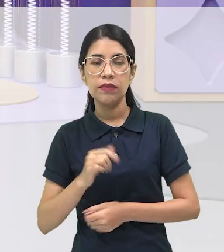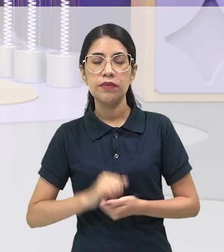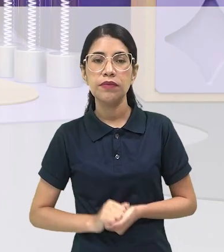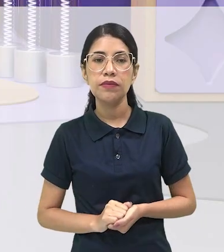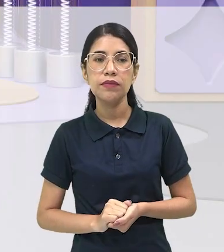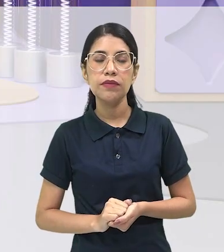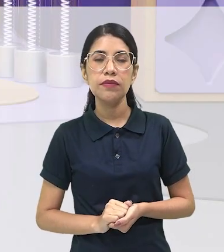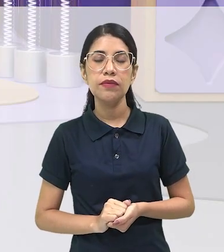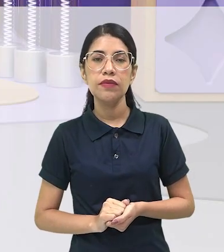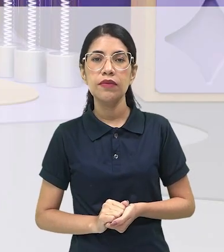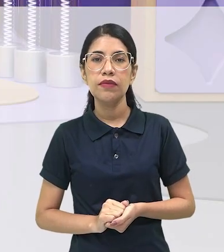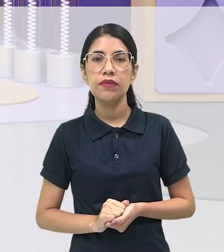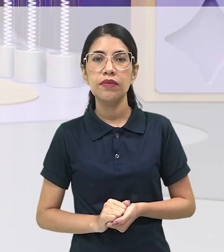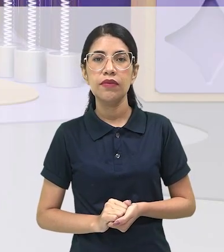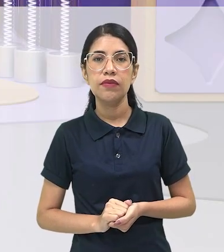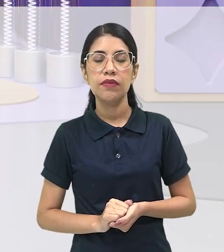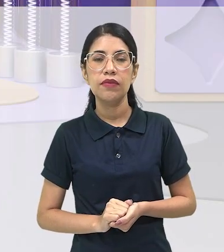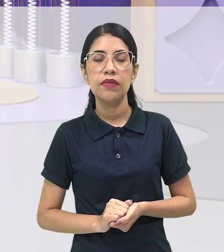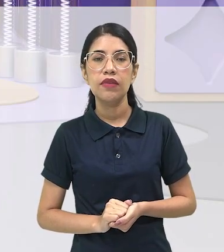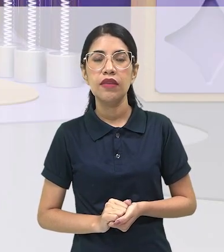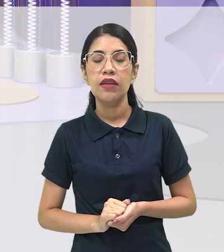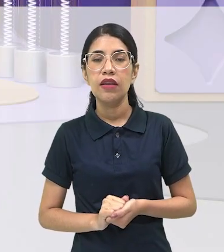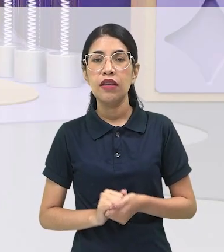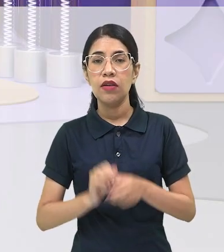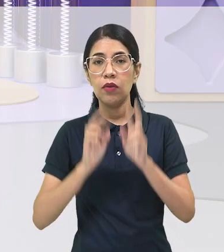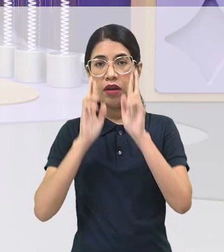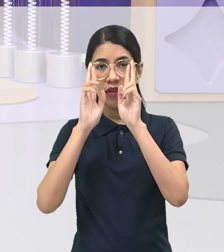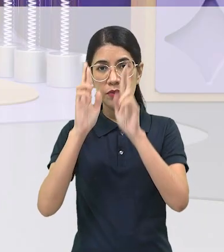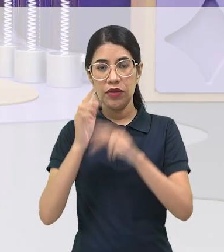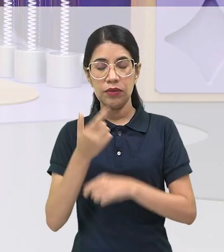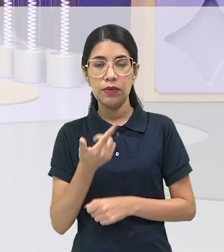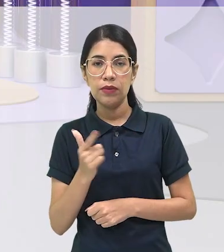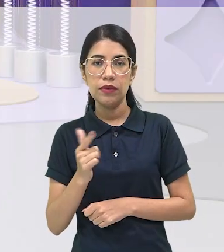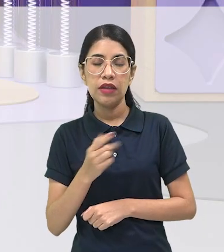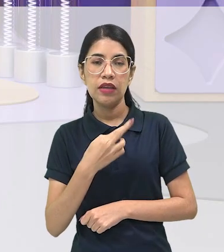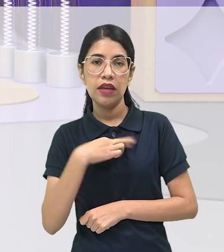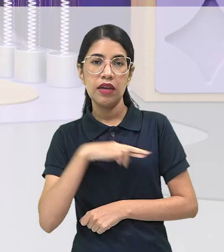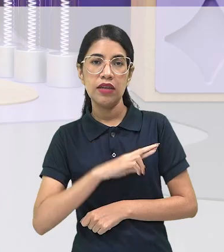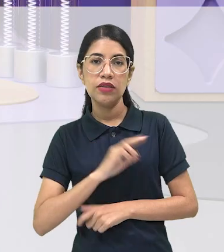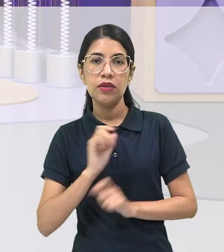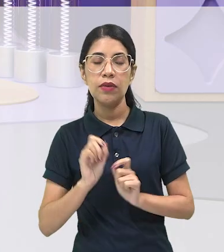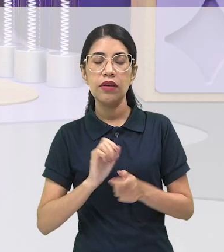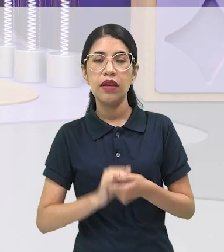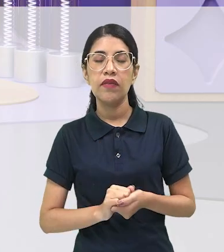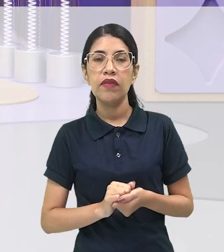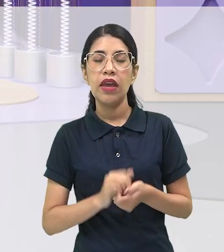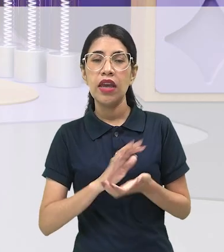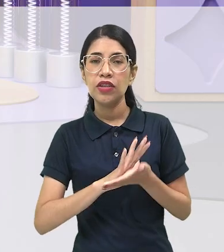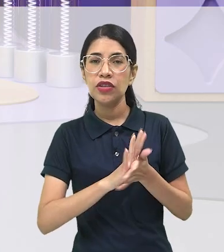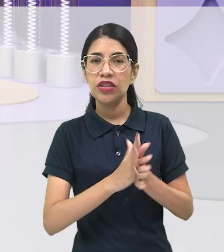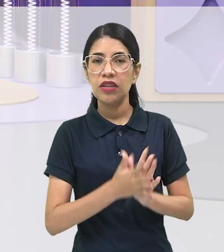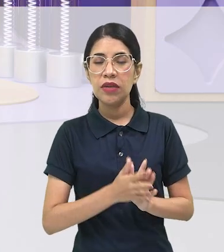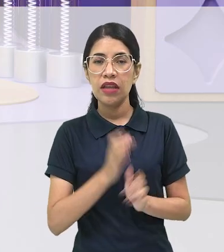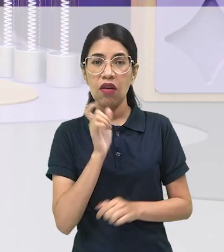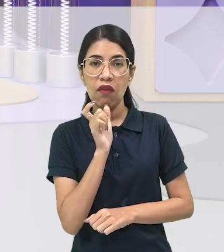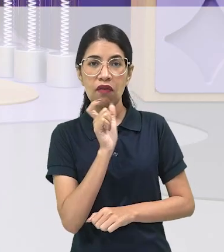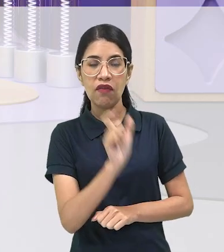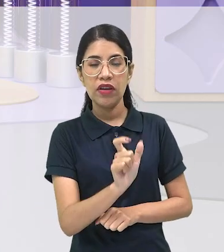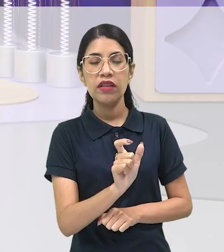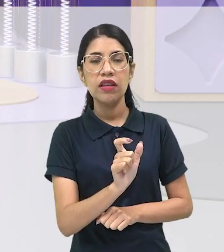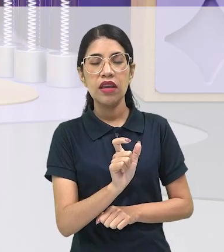outro quadro aqui ao meu lado. A intolerância religiosa é o ato de discriminar,